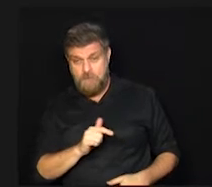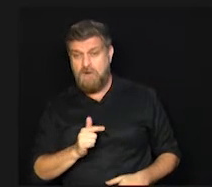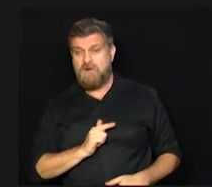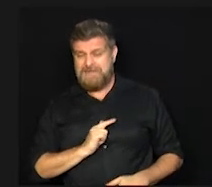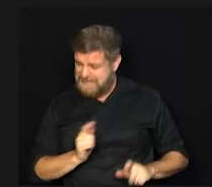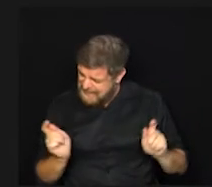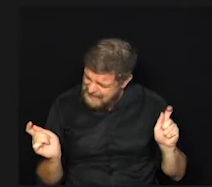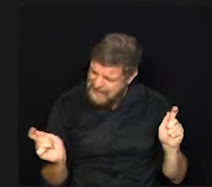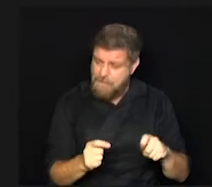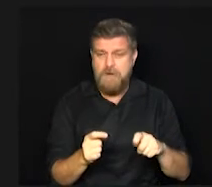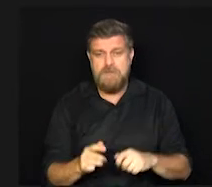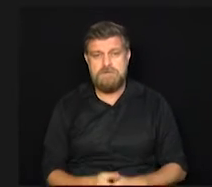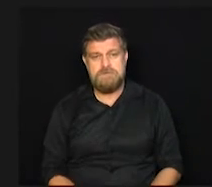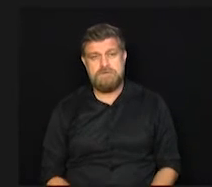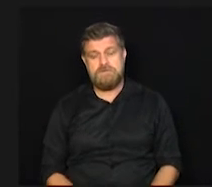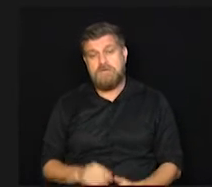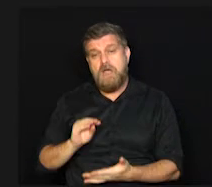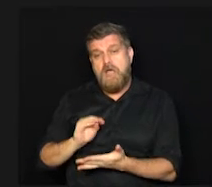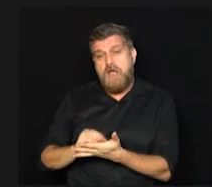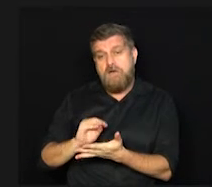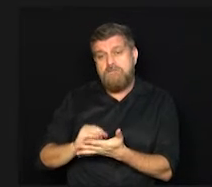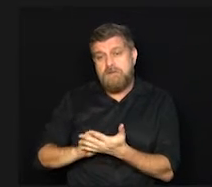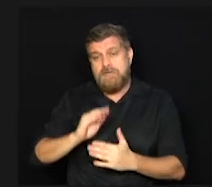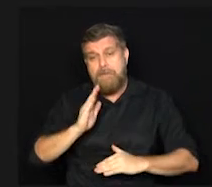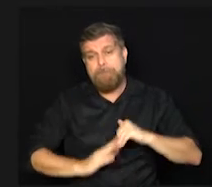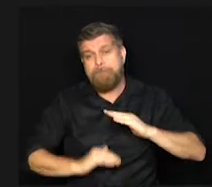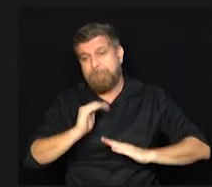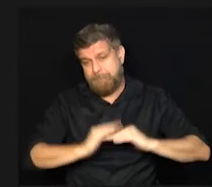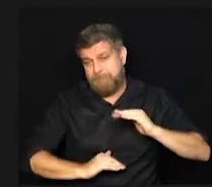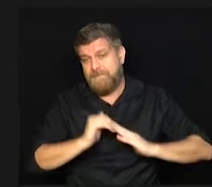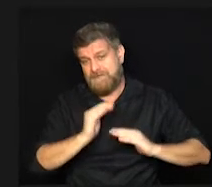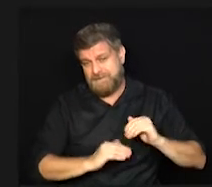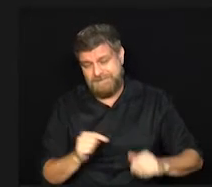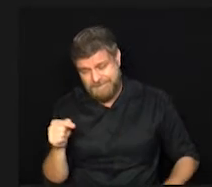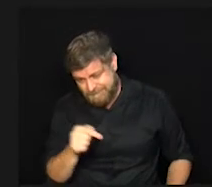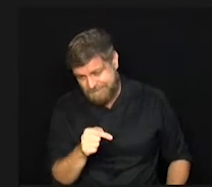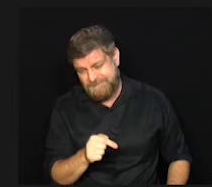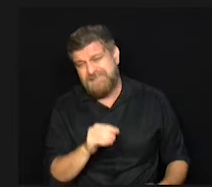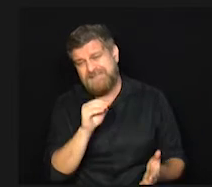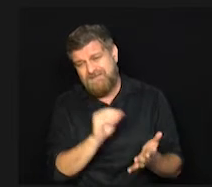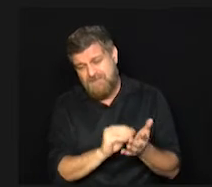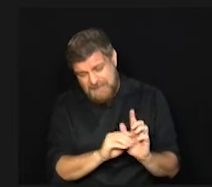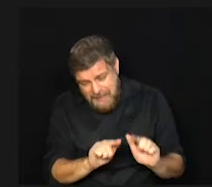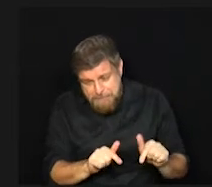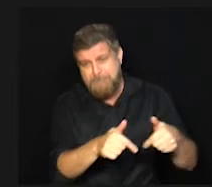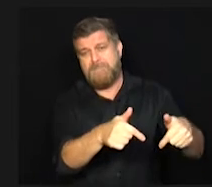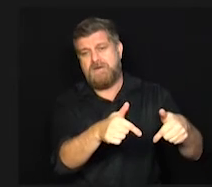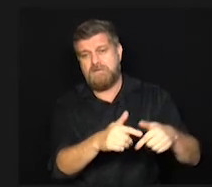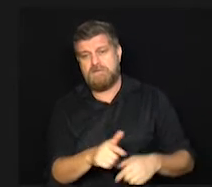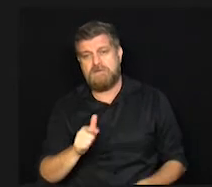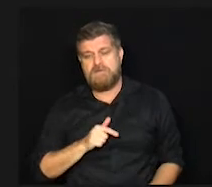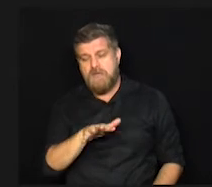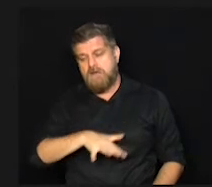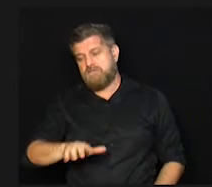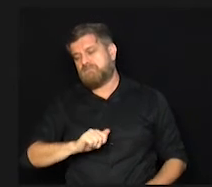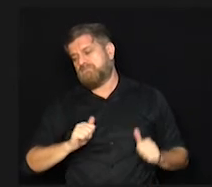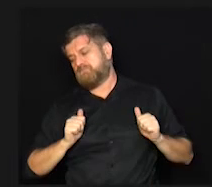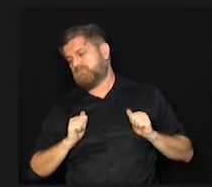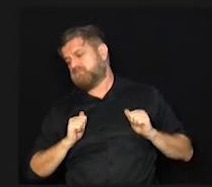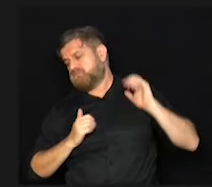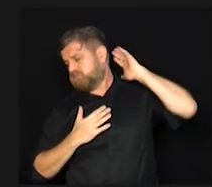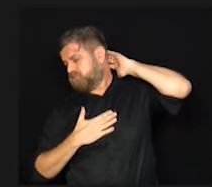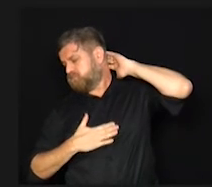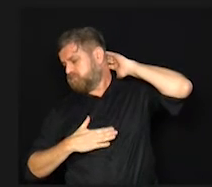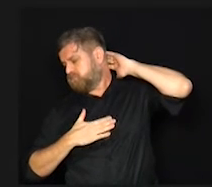Então, o que falta são gestos concretos, são ações, né? É sair da zona de comodismo e vir